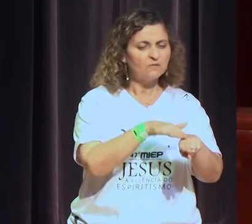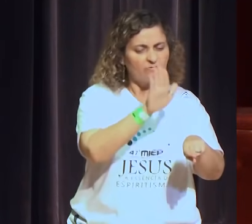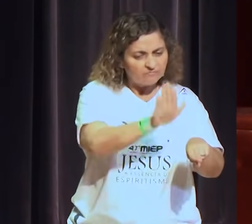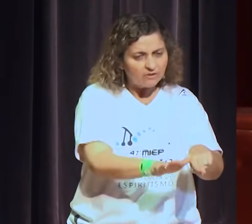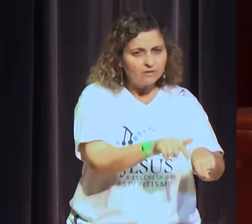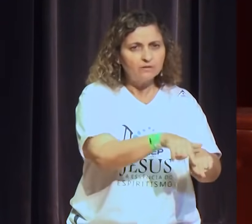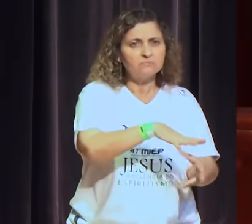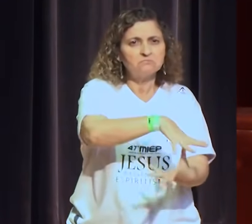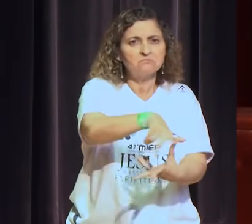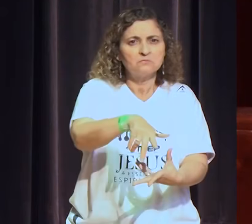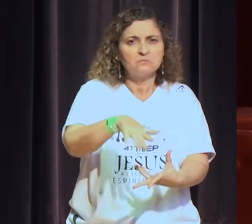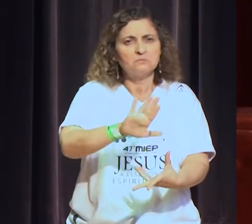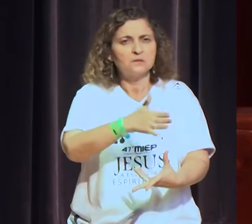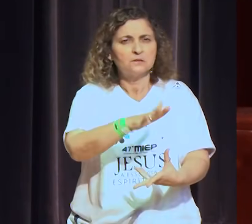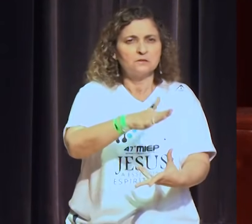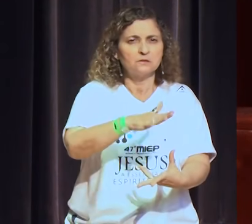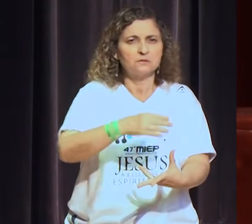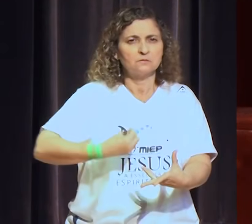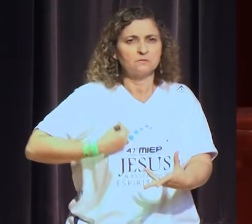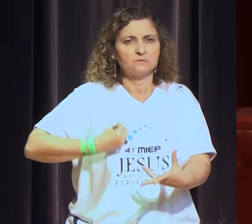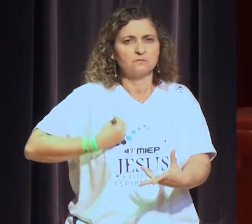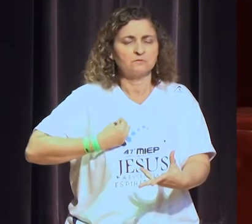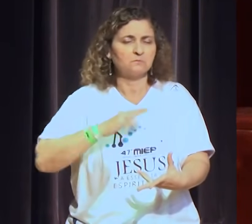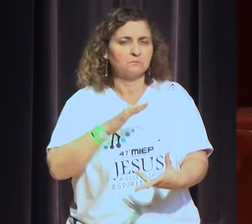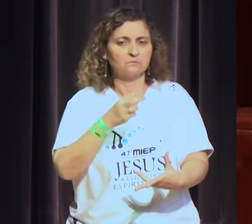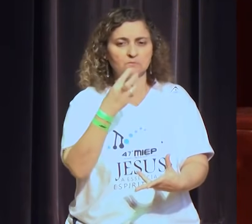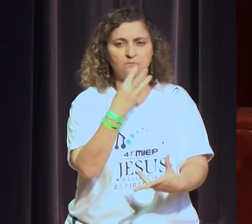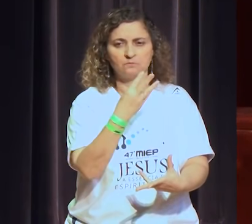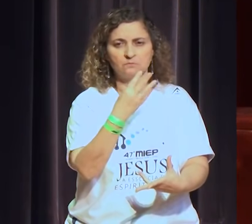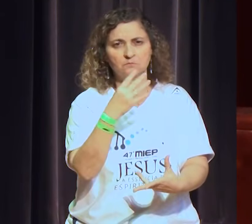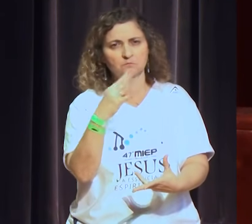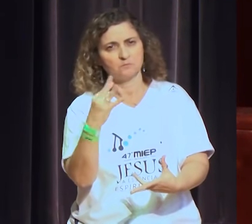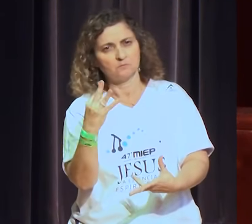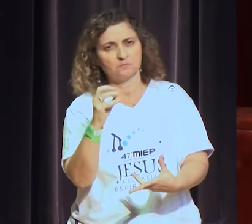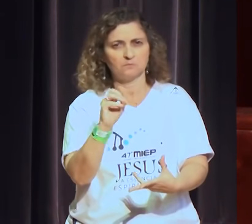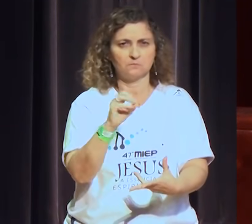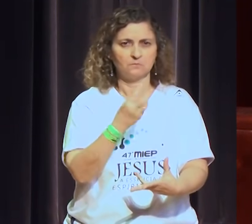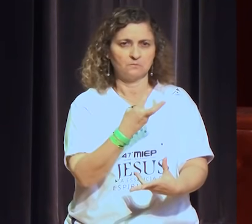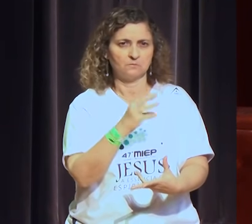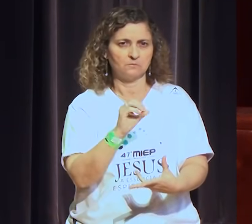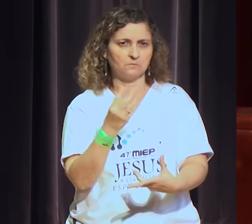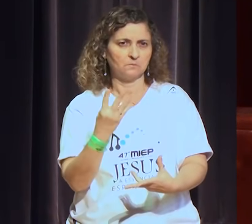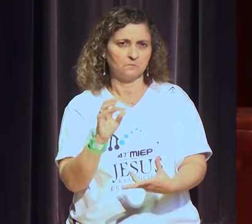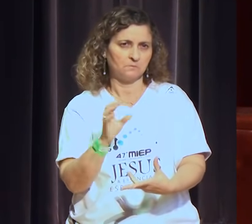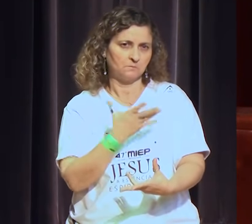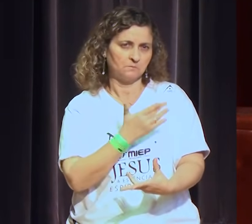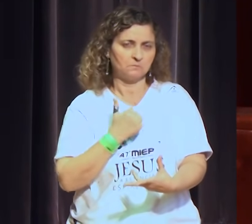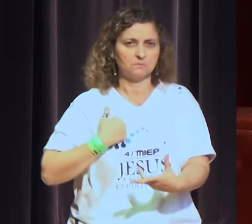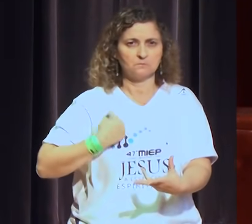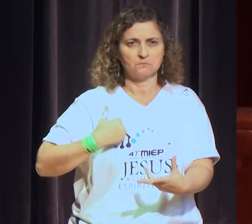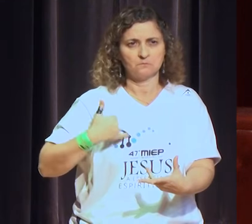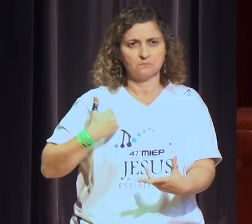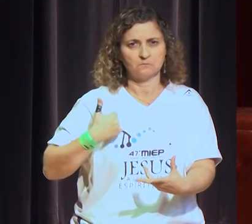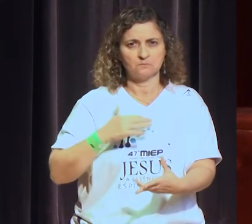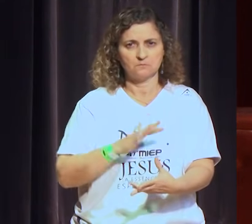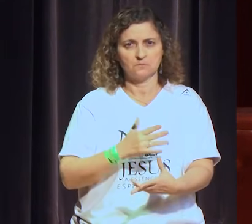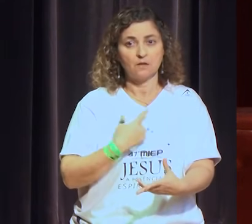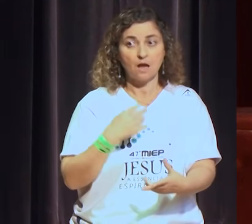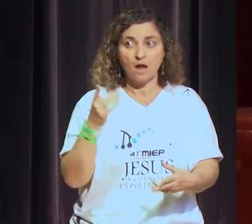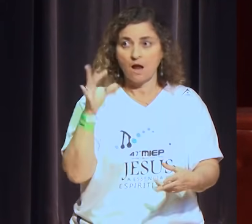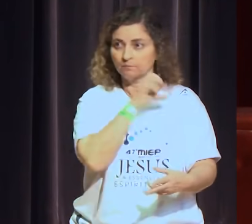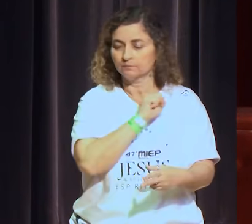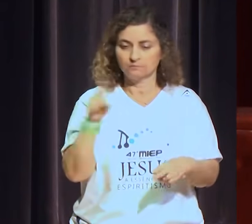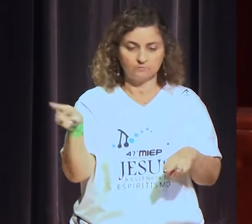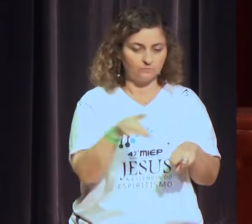ficar entre 30 e 40 anos fora. Então, eu preciso pegar uma pequena licença, porque é só 40 aninhos, né?